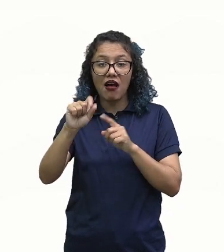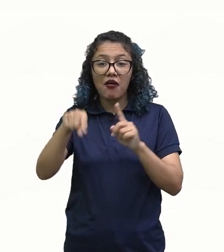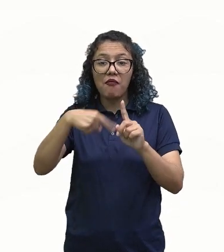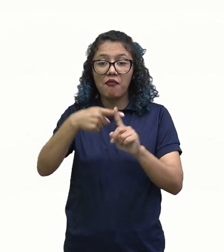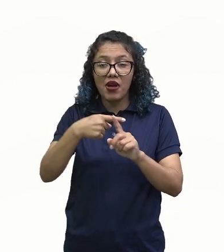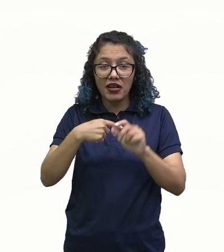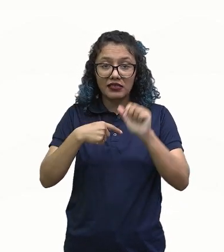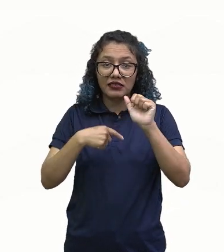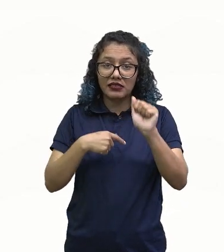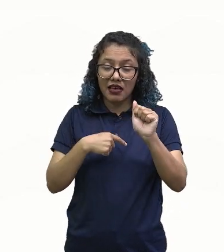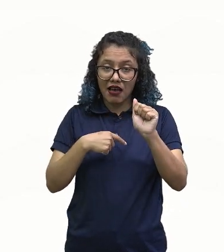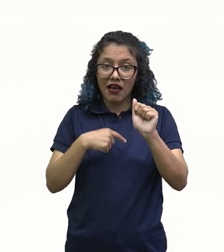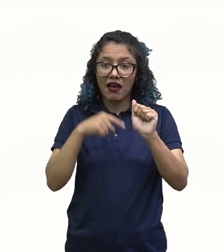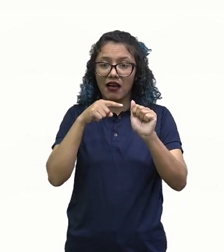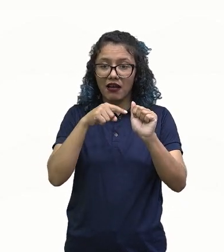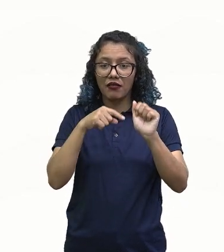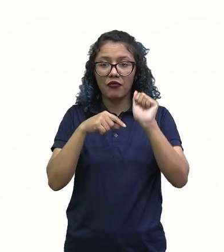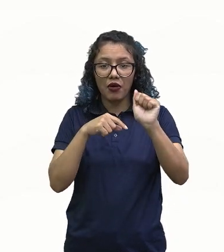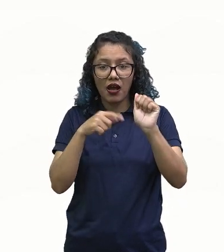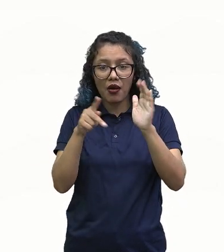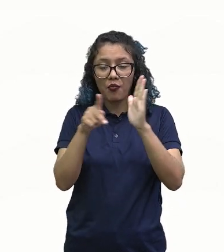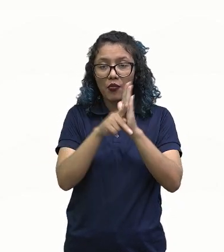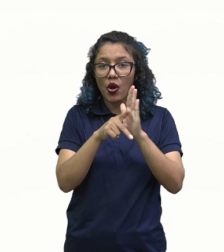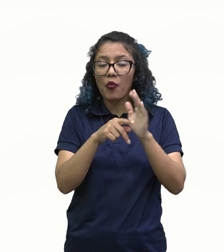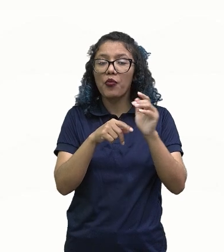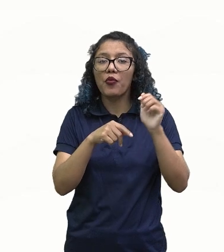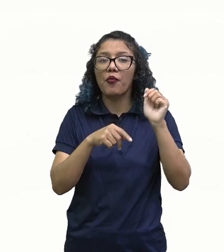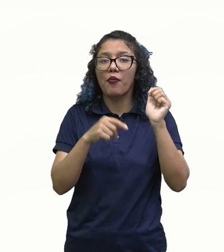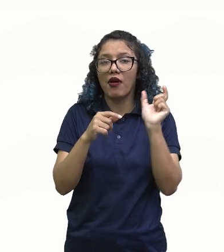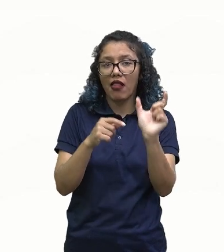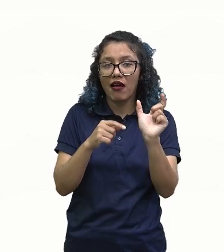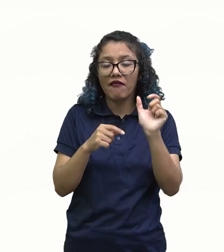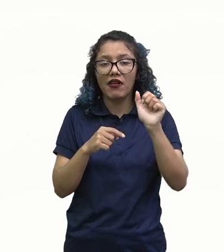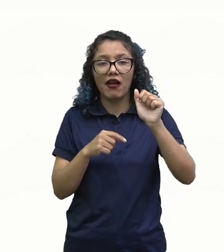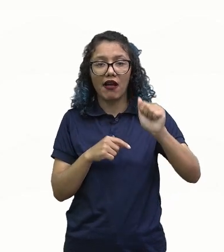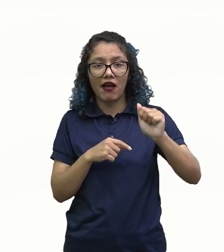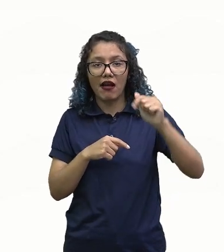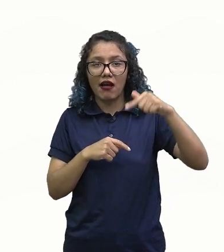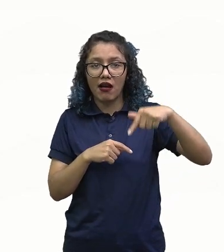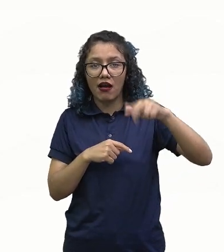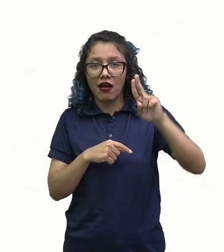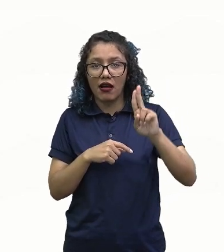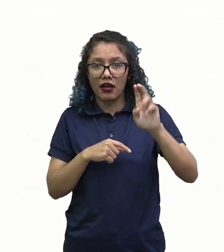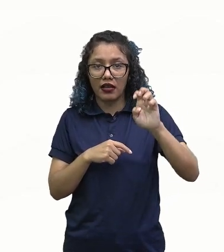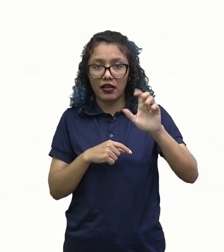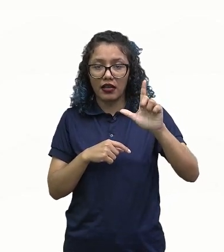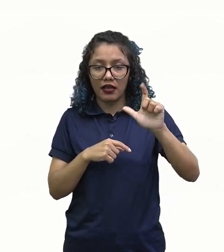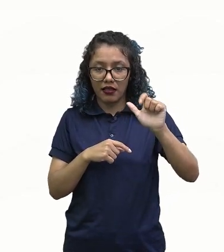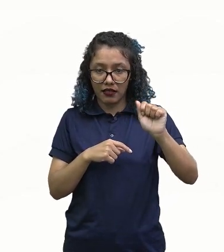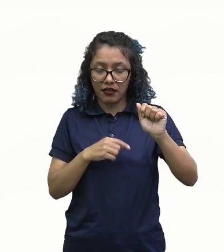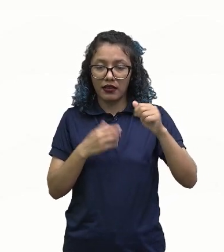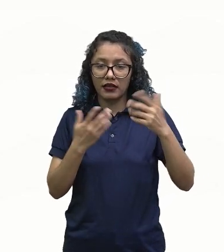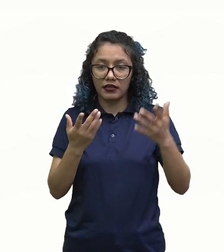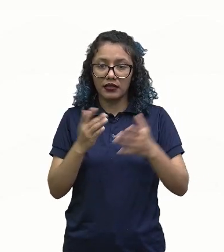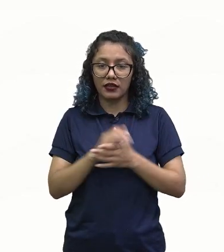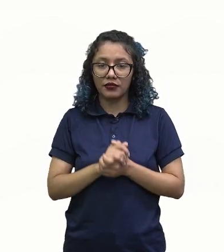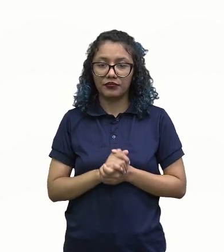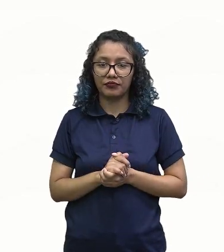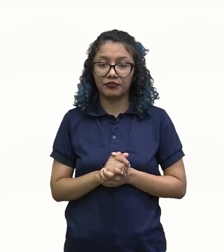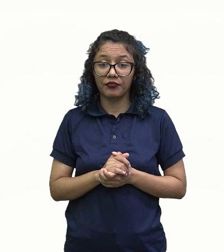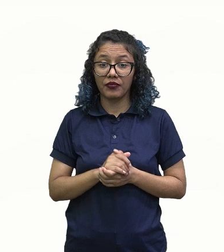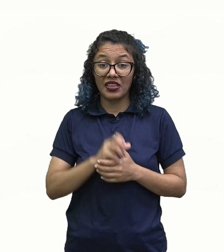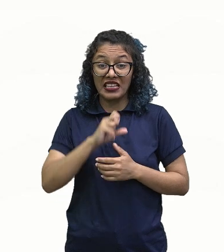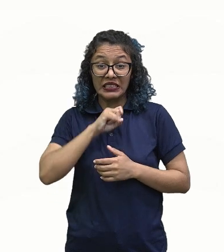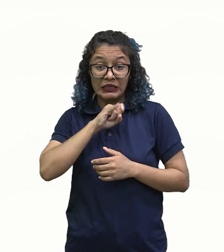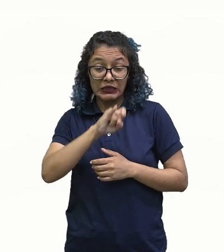nesse azinho. Esse azinho é daqui, ó, da palavra aquele, tá? Refere-se àquilo. Então, o verbo referir-se refere-se a